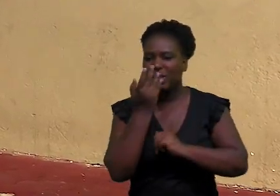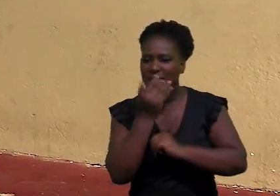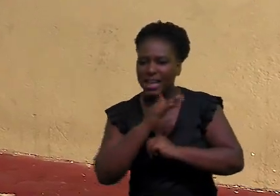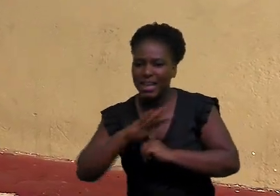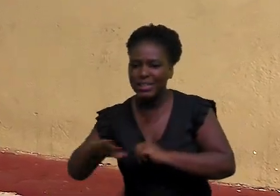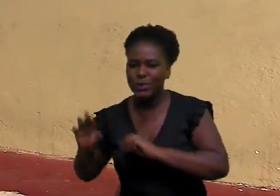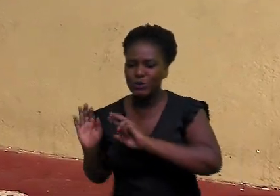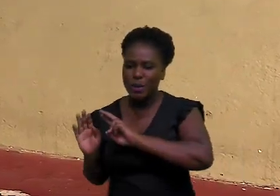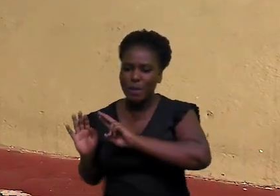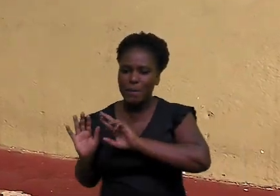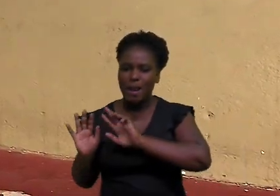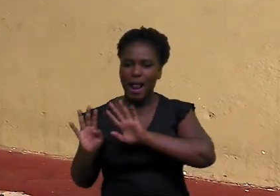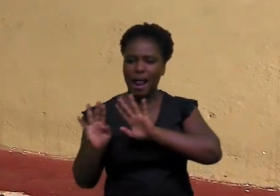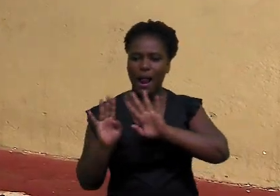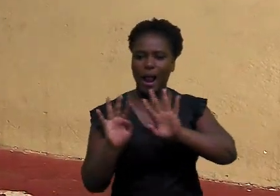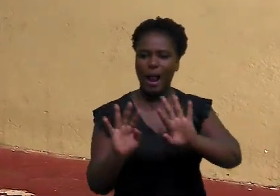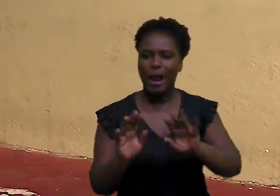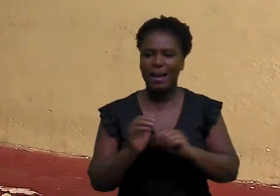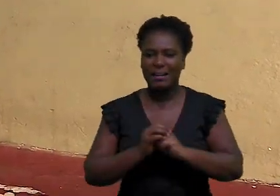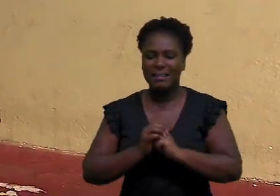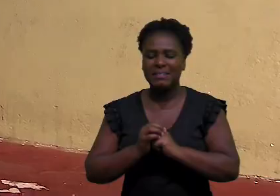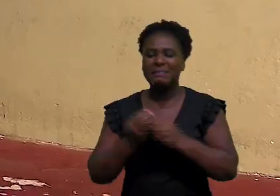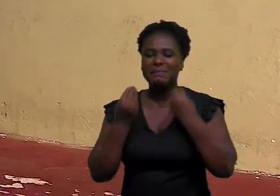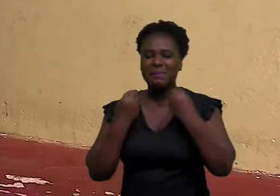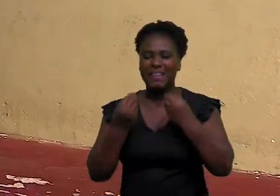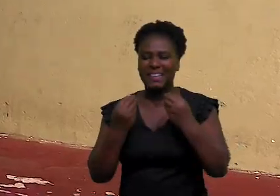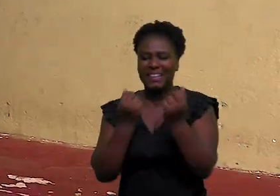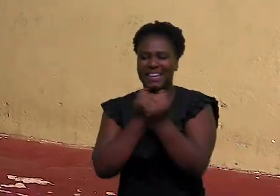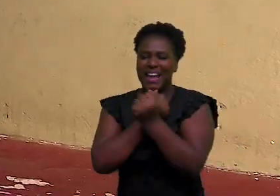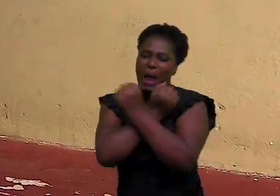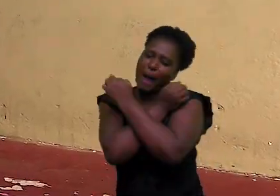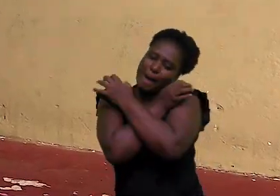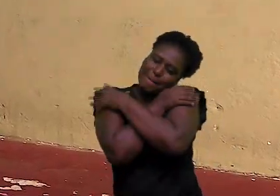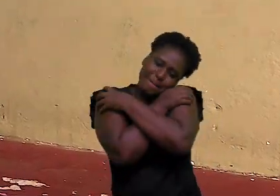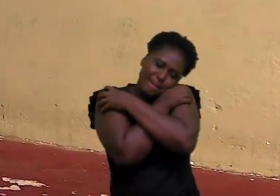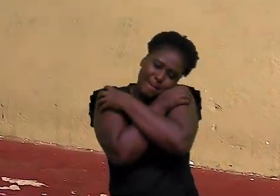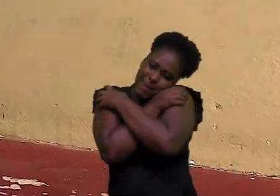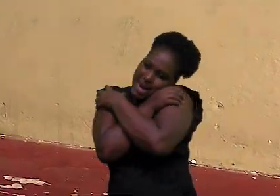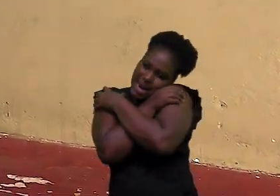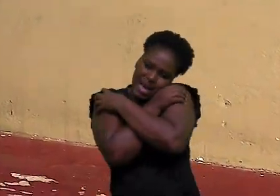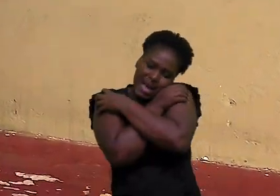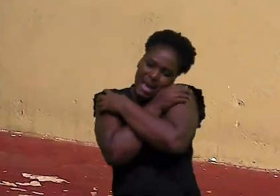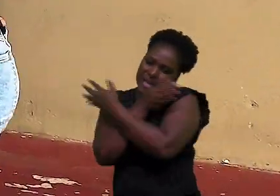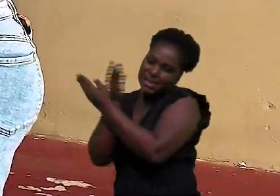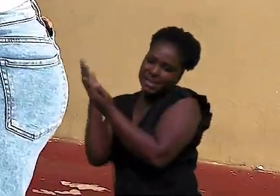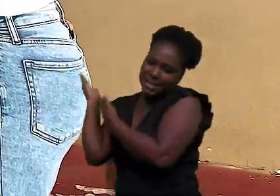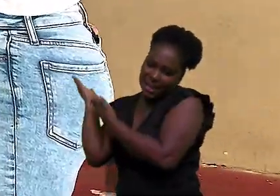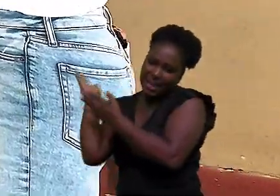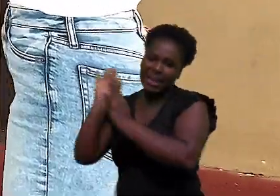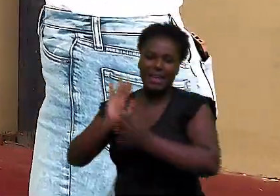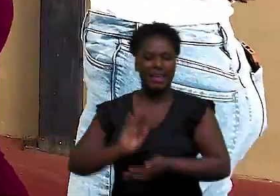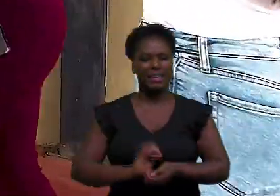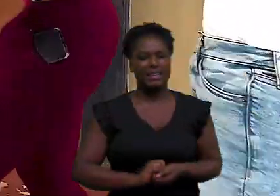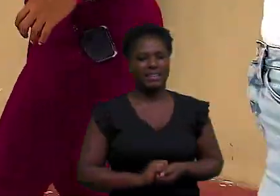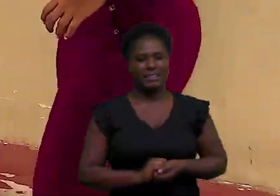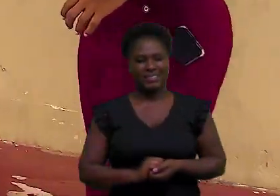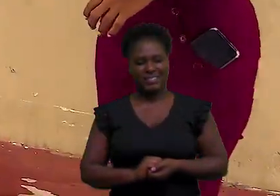dela. Eles vão vir aqui dar um abraço no PG e